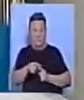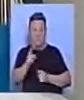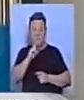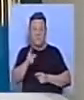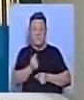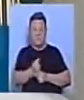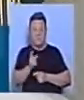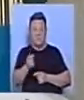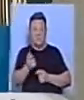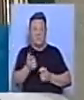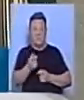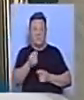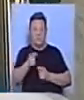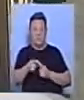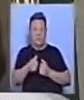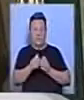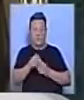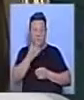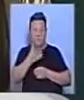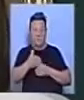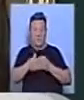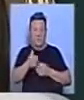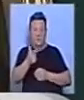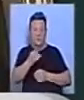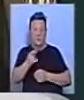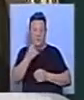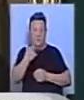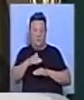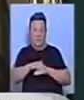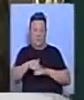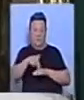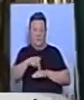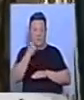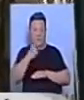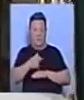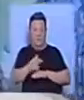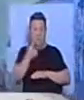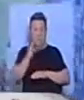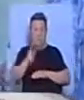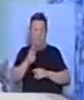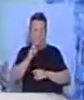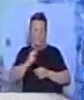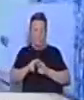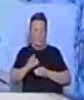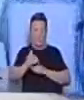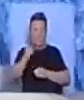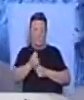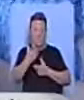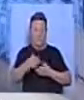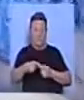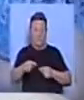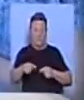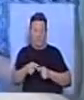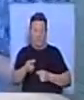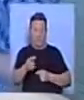manda fazer e subir as paredes do torreão que tinha um rácio em kazamiya deixa te faz uma sala onde havia um terraço